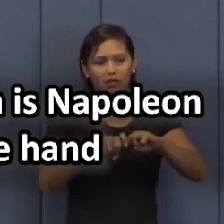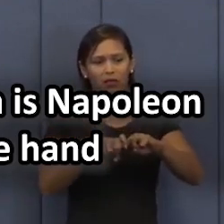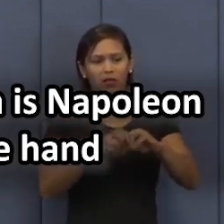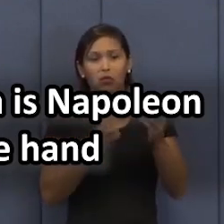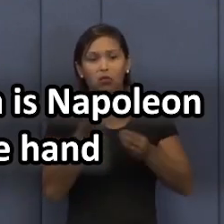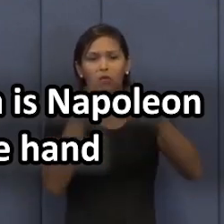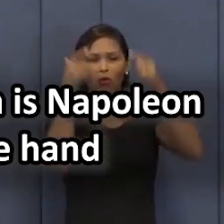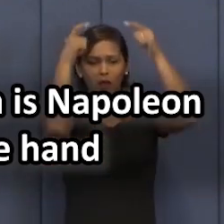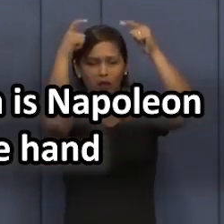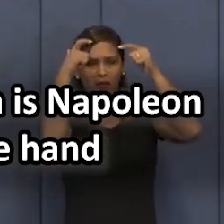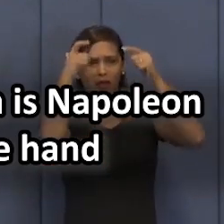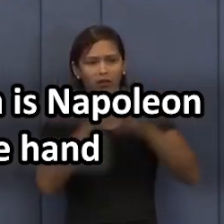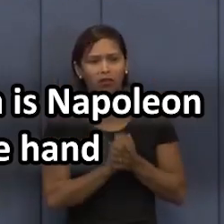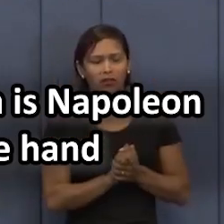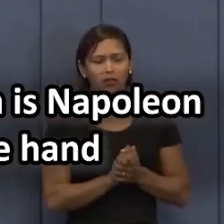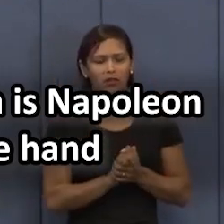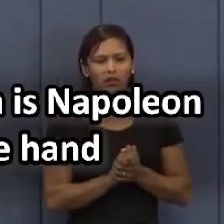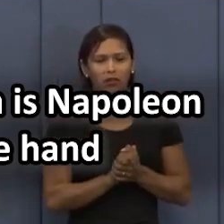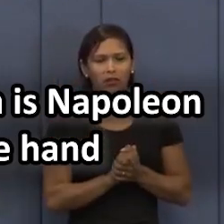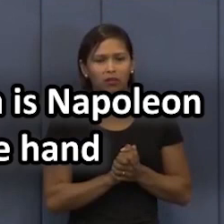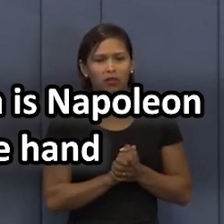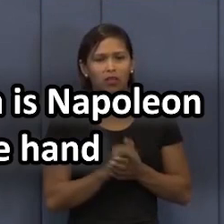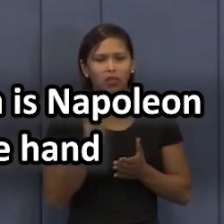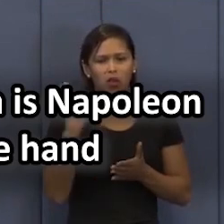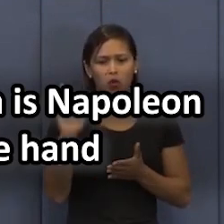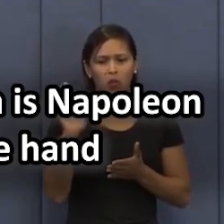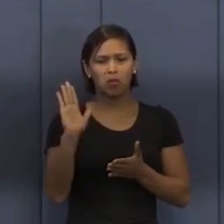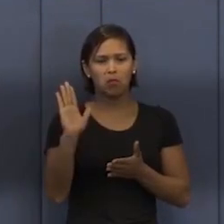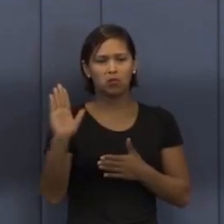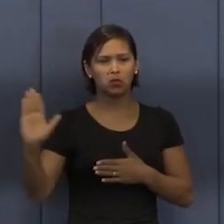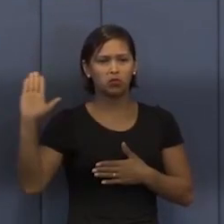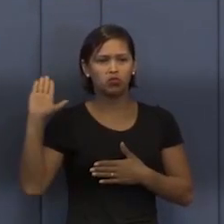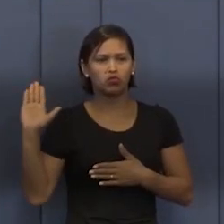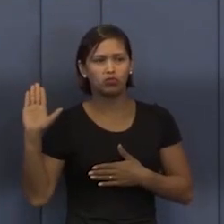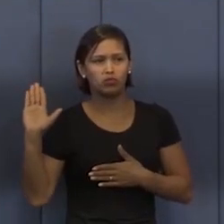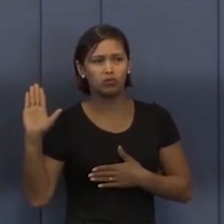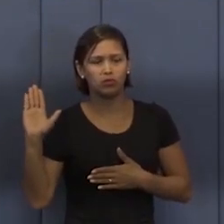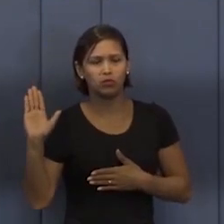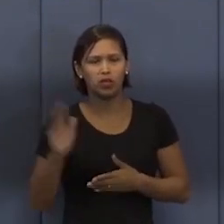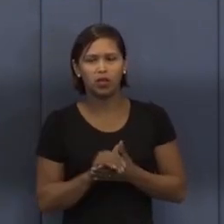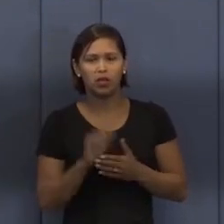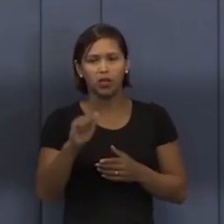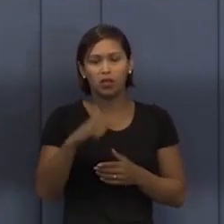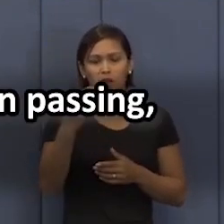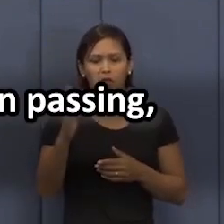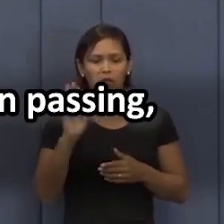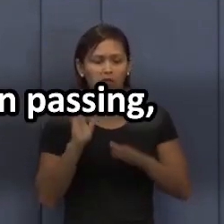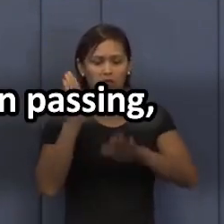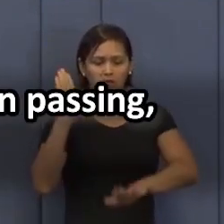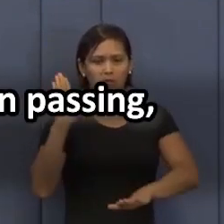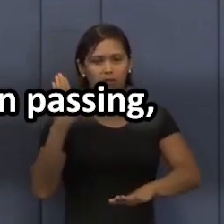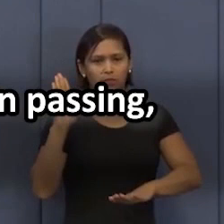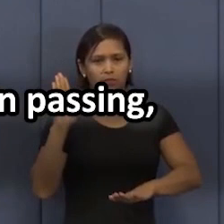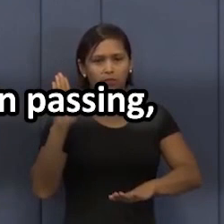num trono, em que ele está com uma mão no Código Civil de Napoleão, no Code de Napoleão, outra